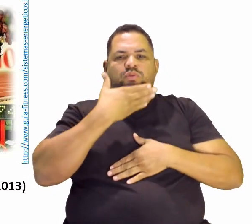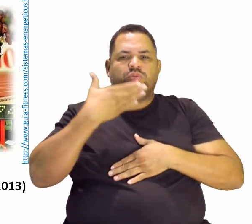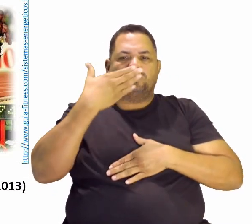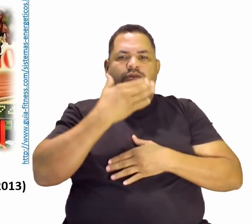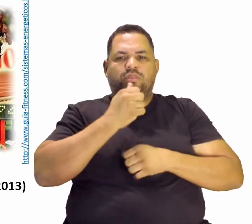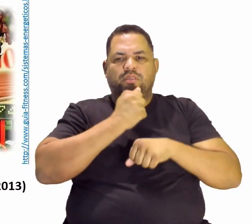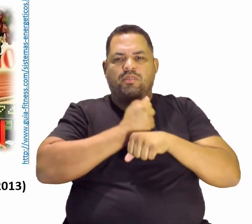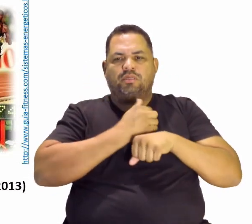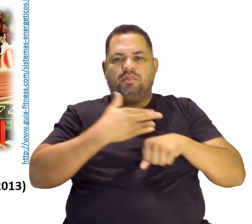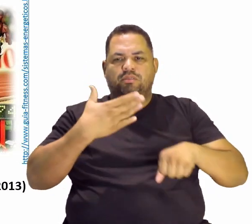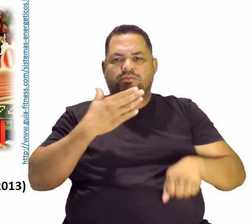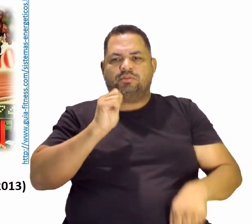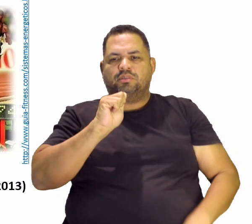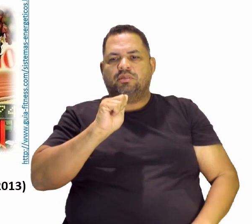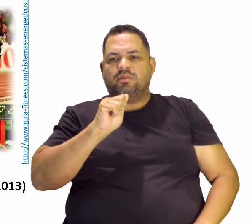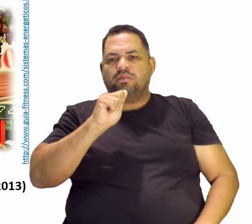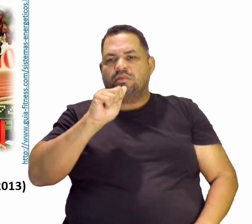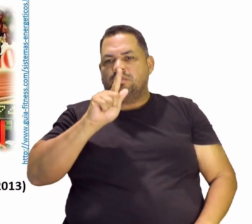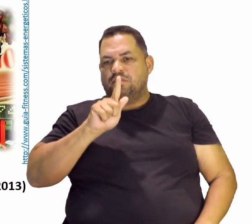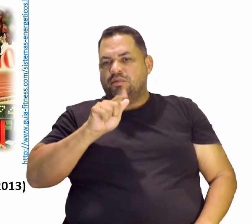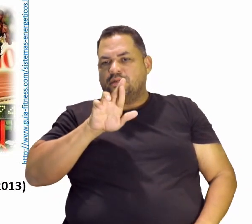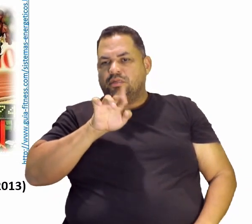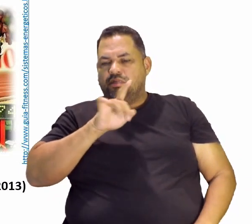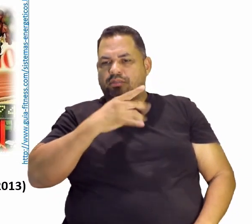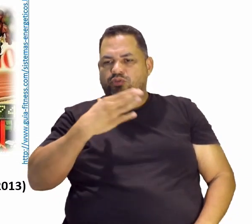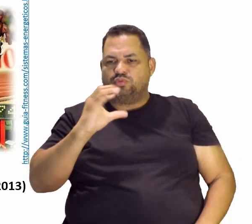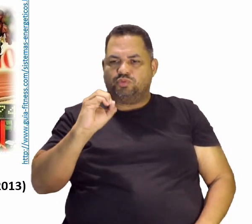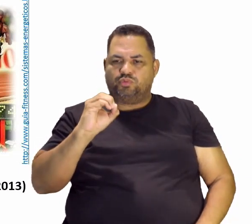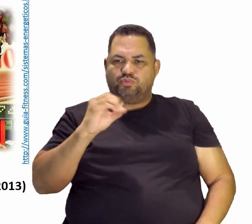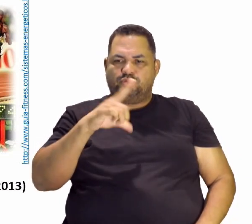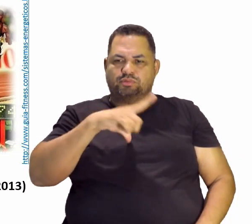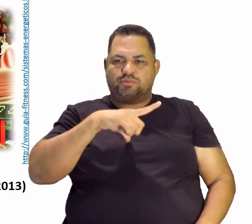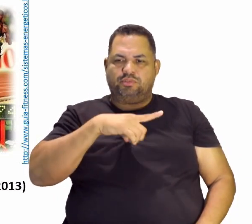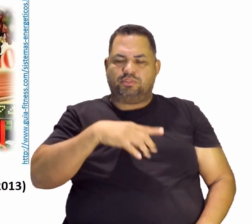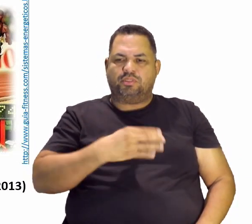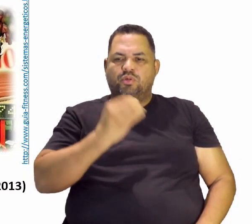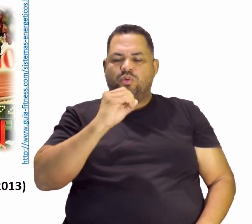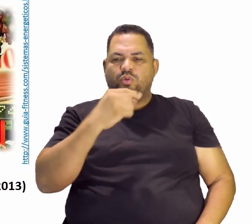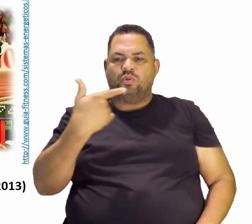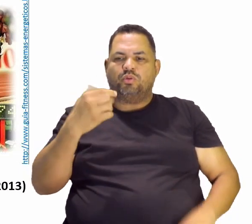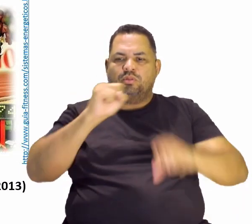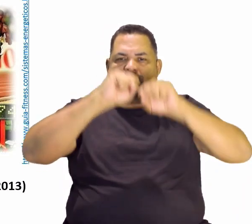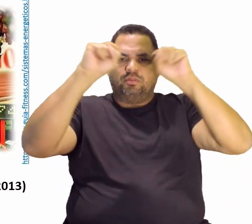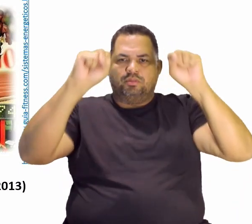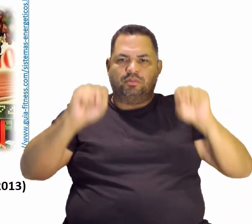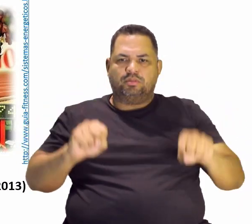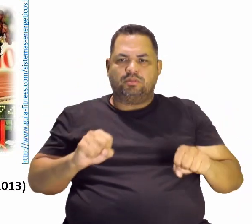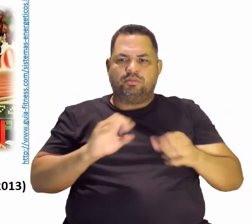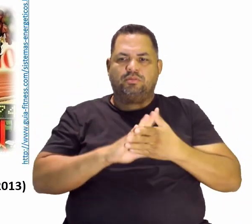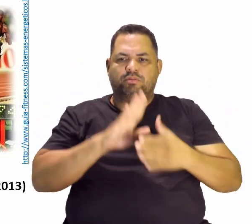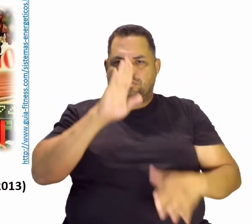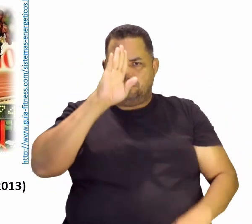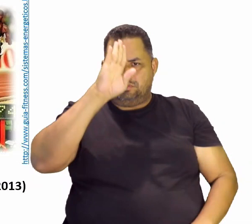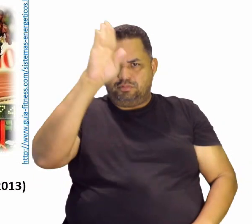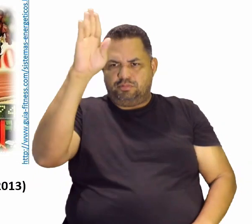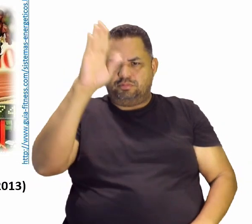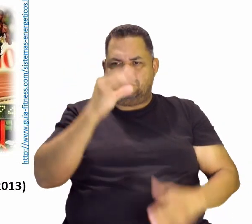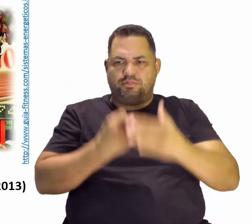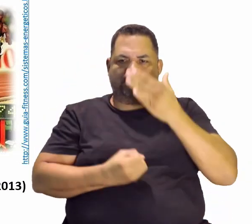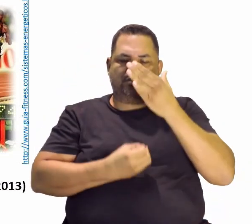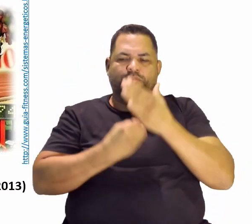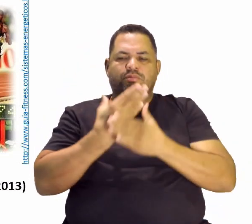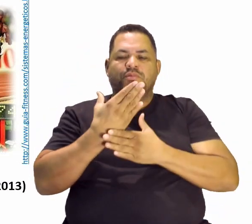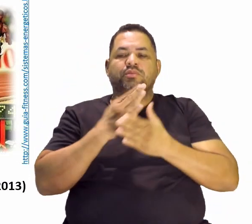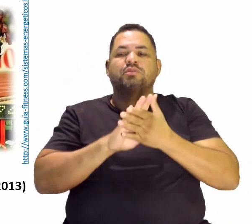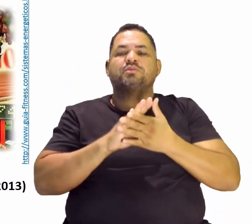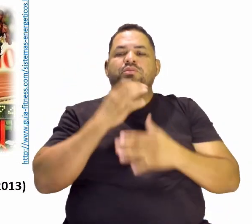ácido graxo, tá? Então, presença de oxigênio e o sistema aeróbio, ele é a principal fonte de energia. Então,